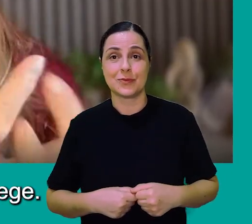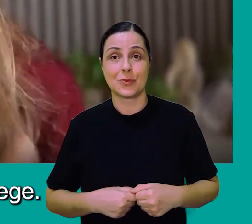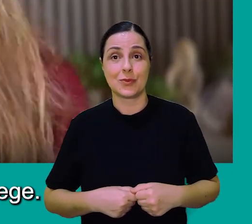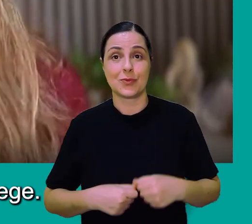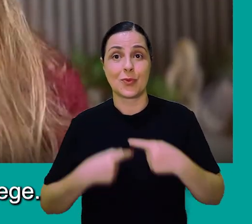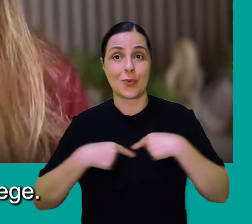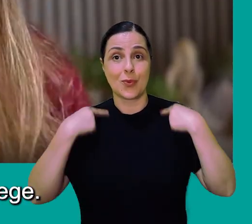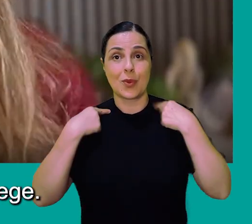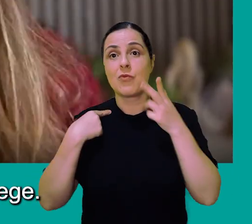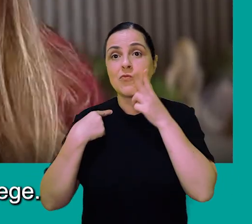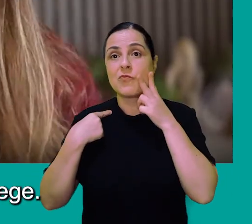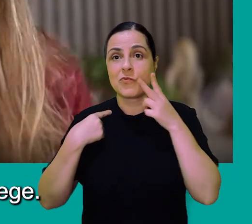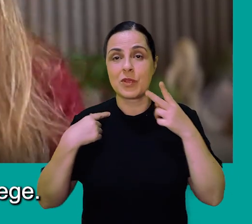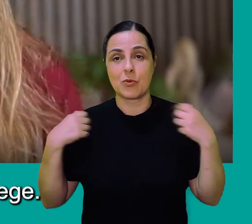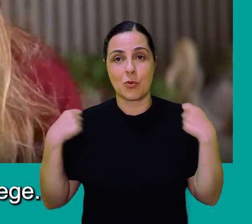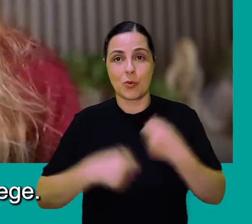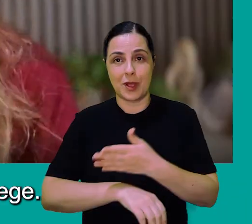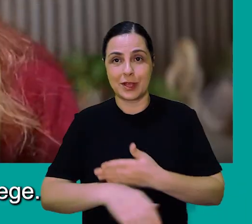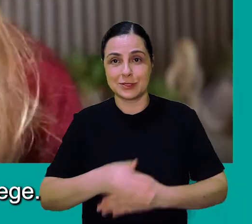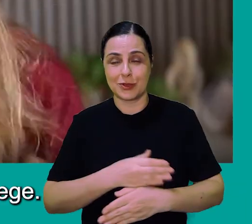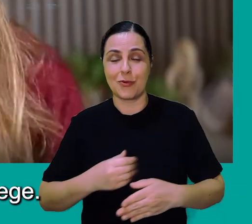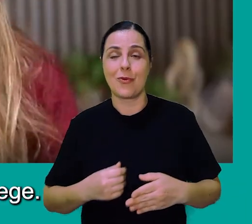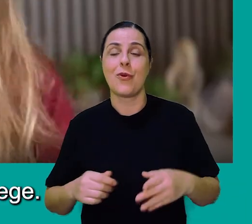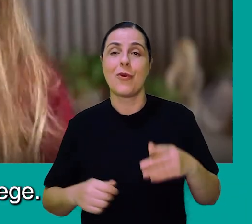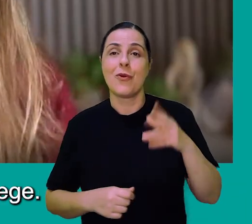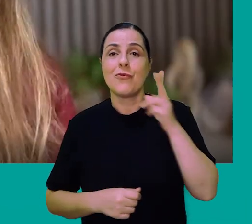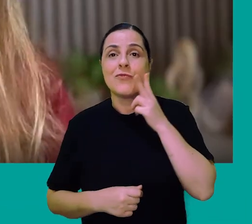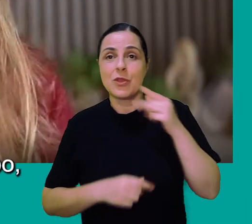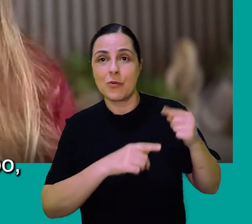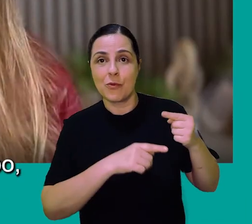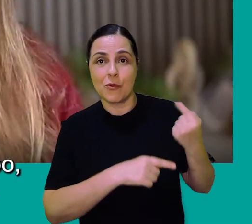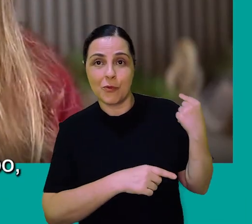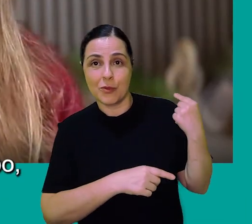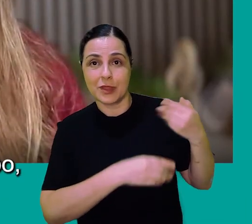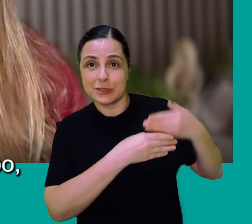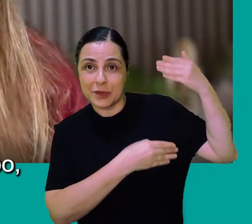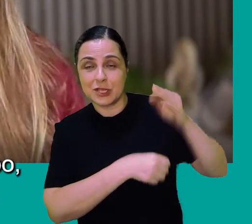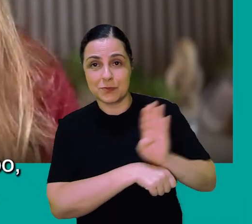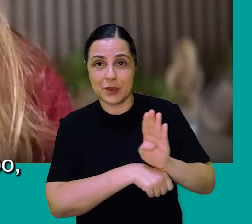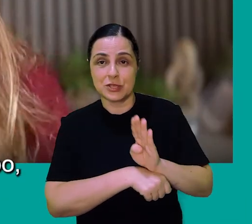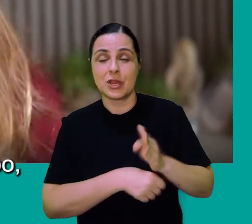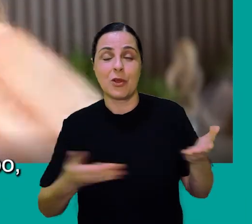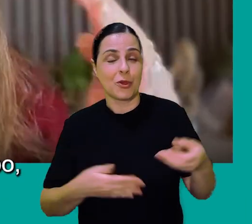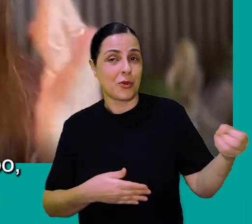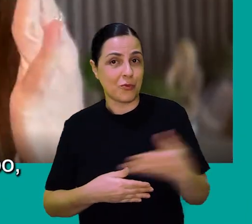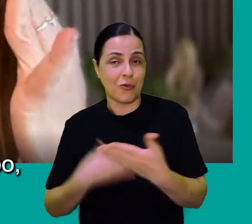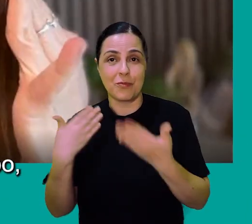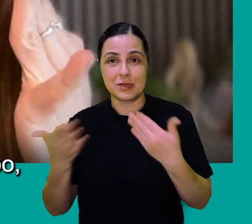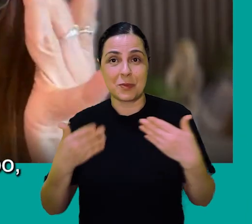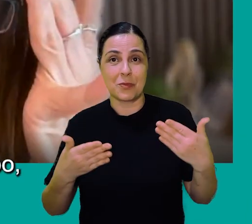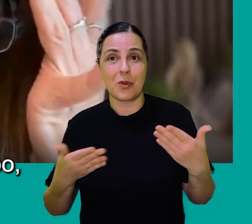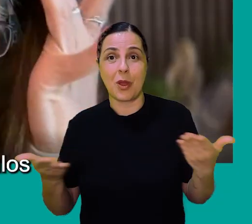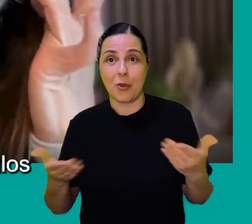vinho, um casaco vinho, num fundo bege, e inaugurando esse novo bate-papo, já estou com um novo visual